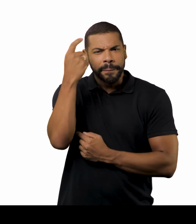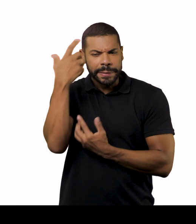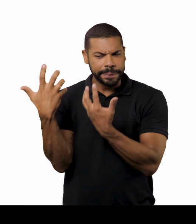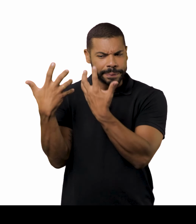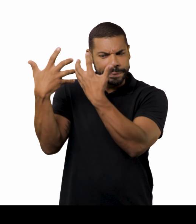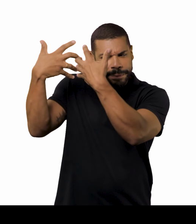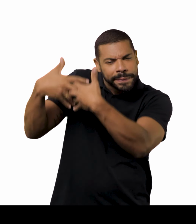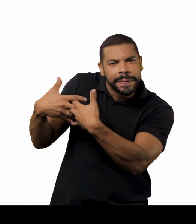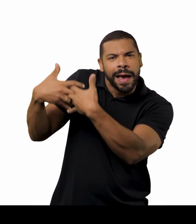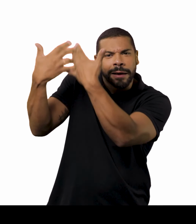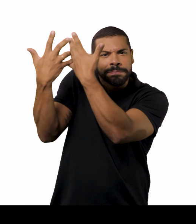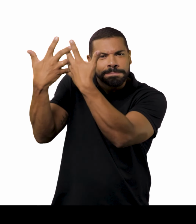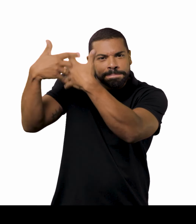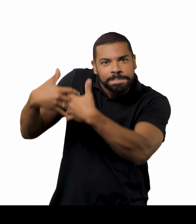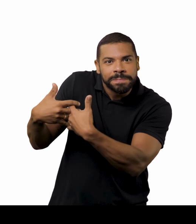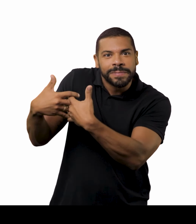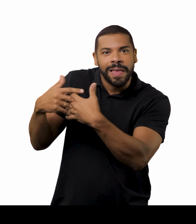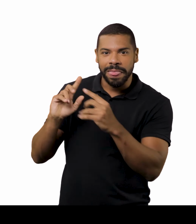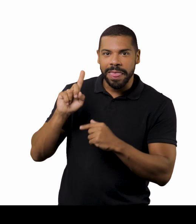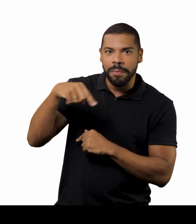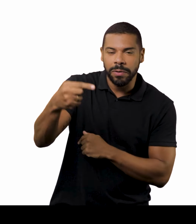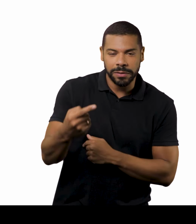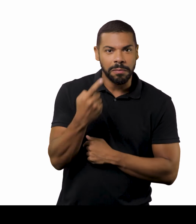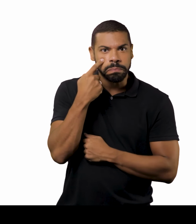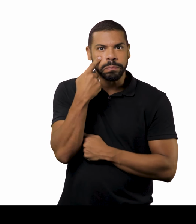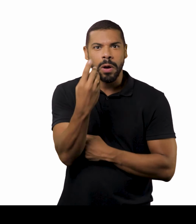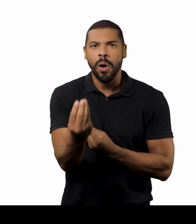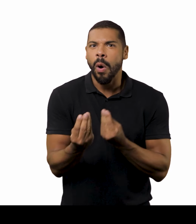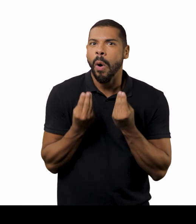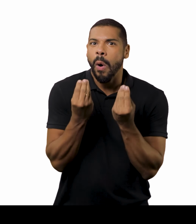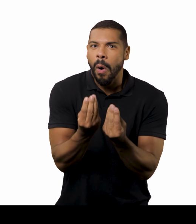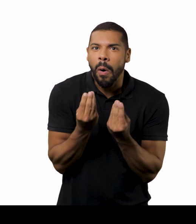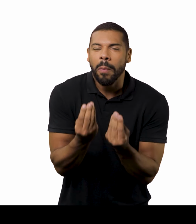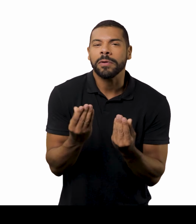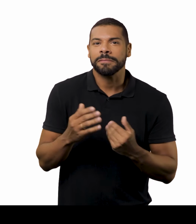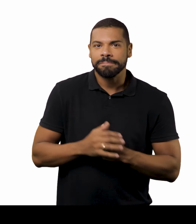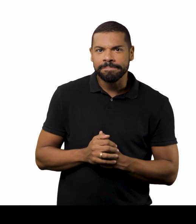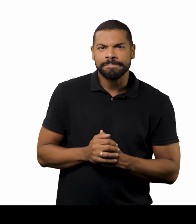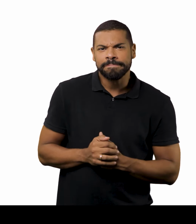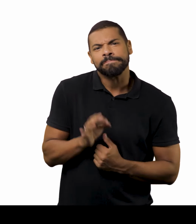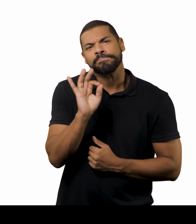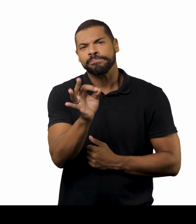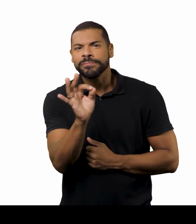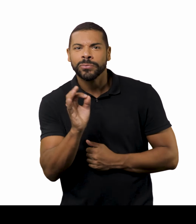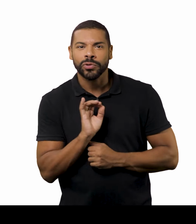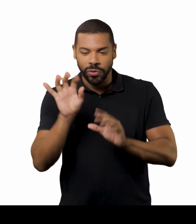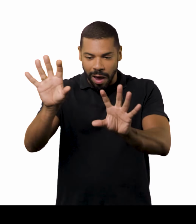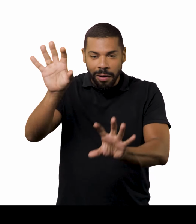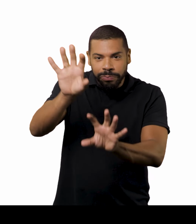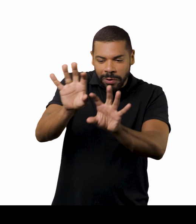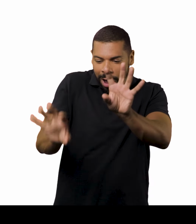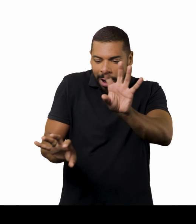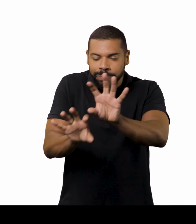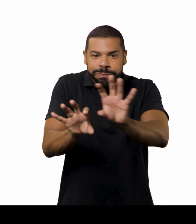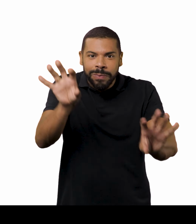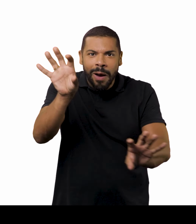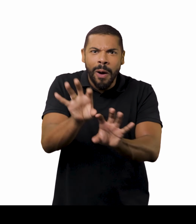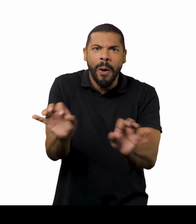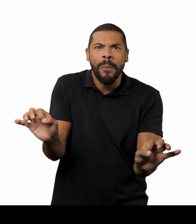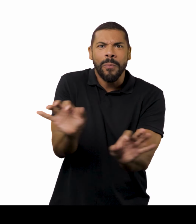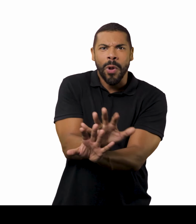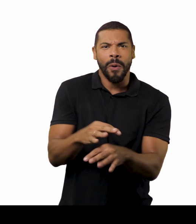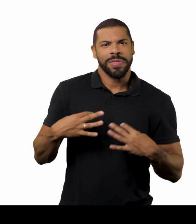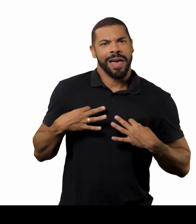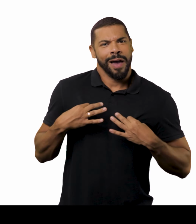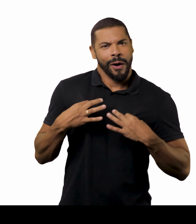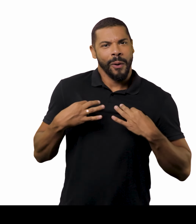falavam comigo. E quando ele me vinha com um resultado, eu falei, como que você conseguiu isso? Mas você já está me entregando a roupa pronta, ele